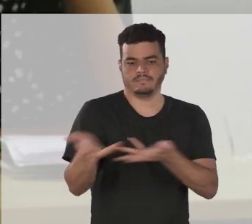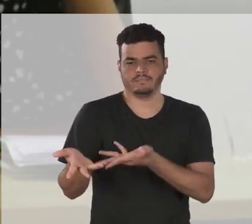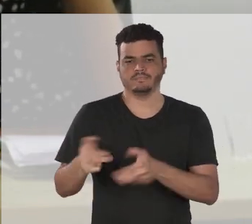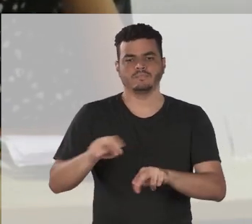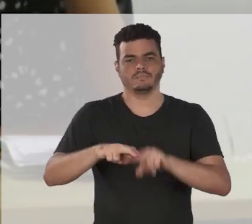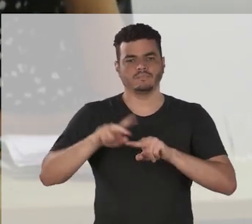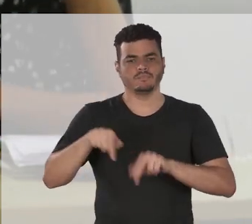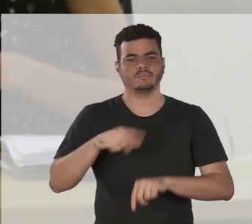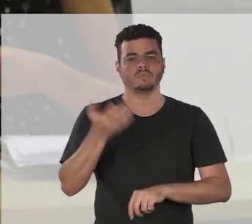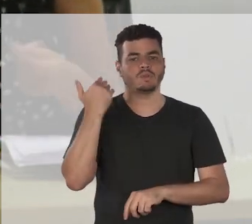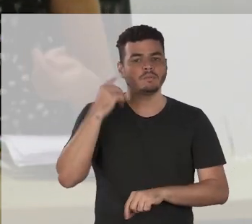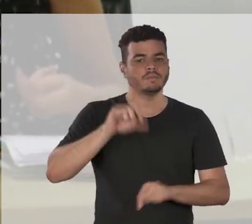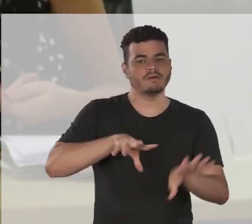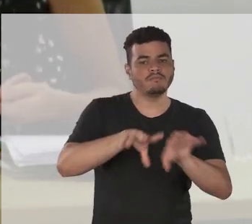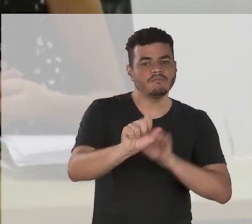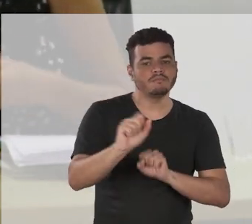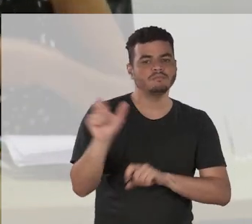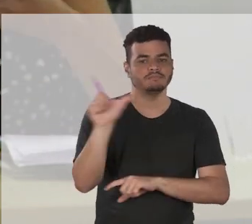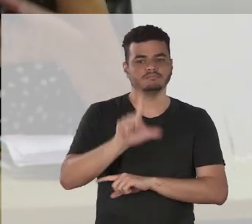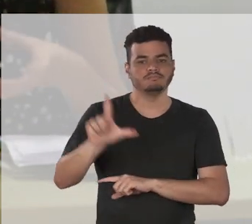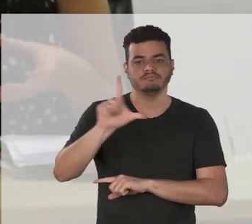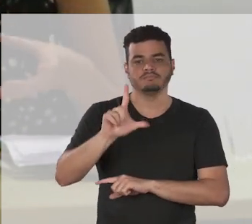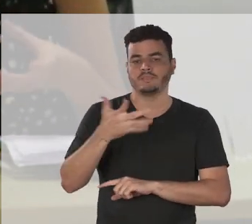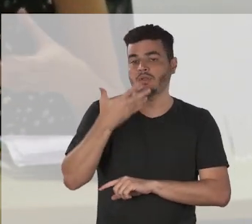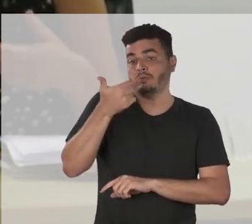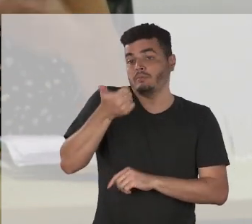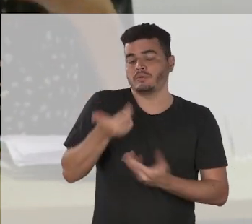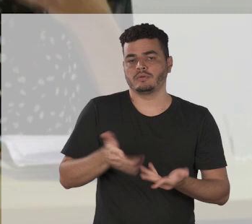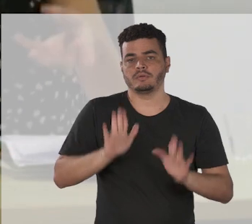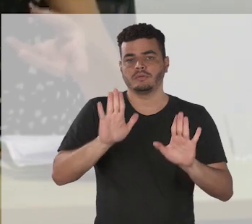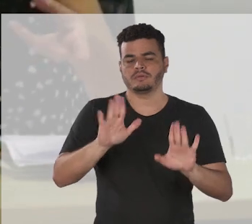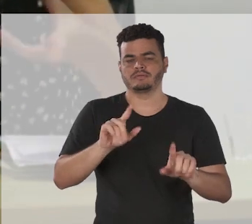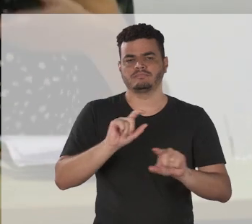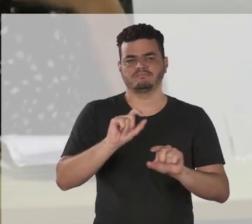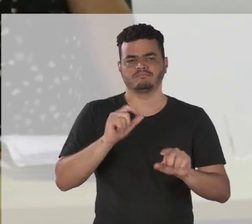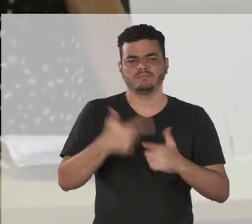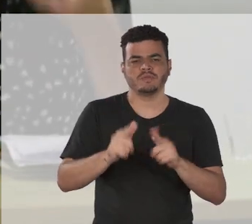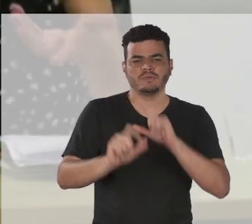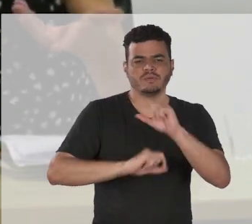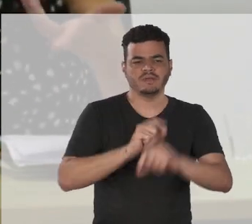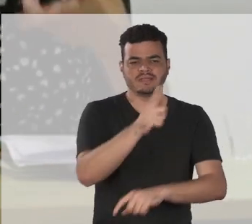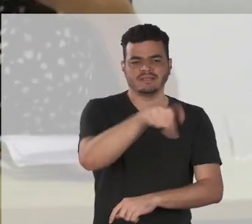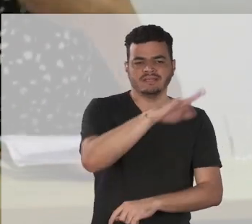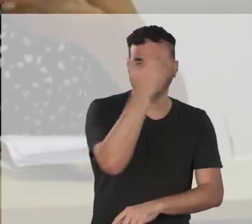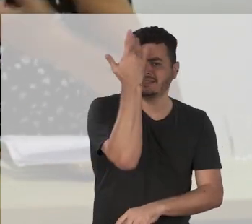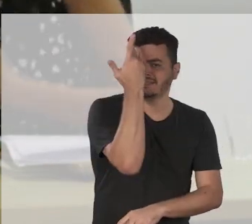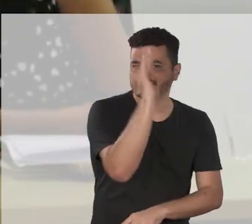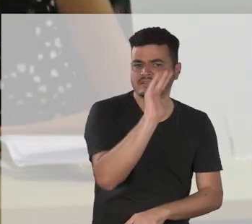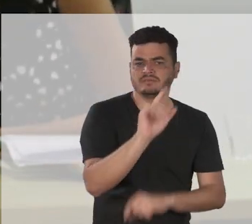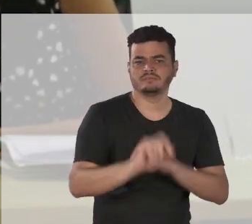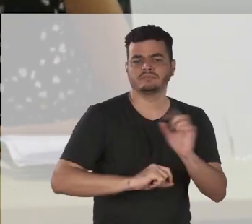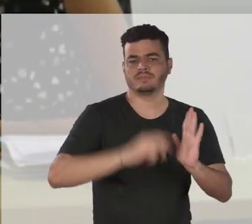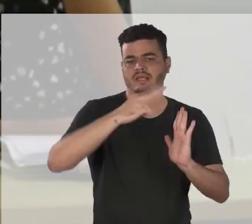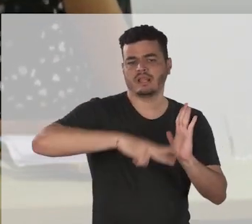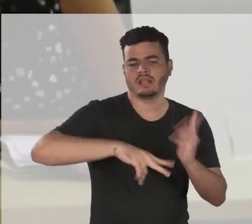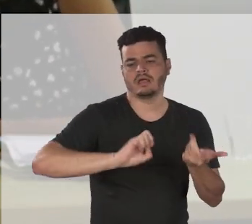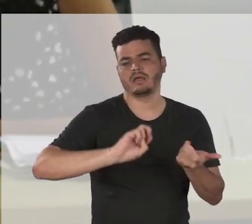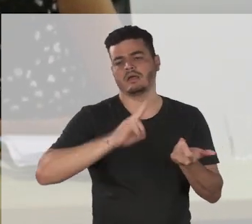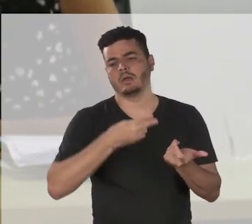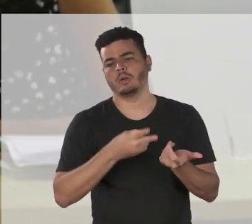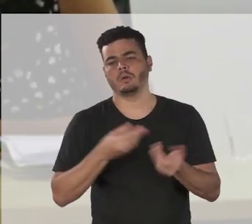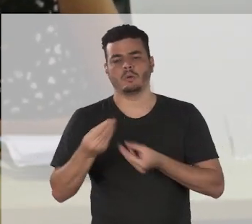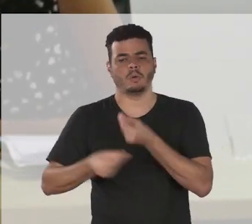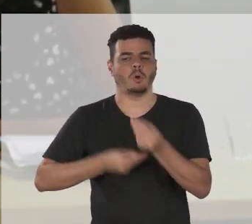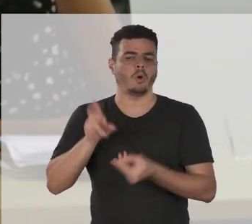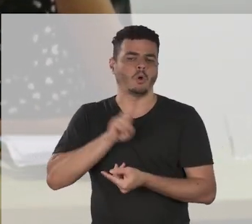da formação literária, muitas vezes porque chegavam lá, as casas não sabiam como ler, que utilidade dá, e por aí, bom, é